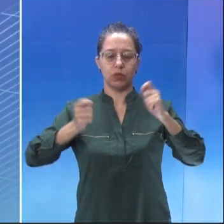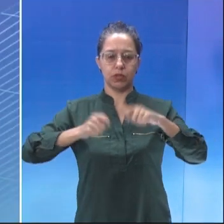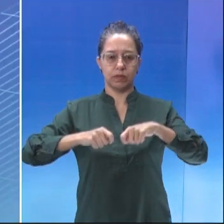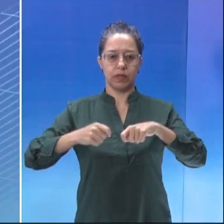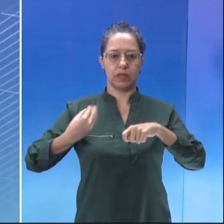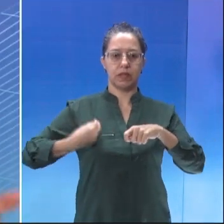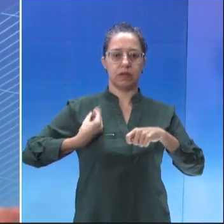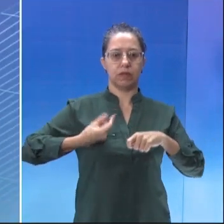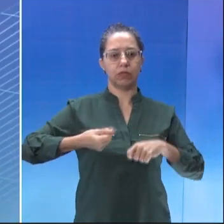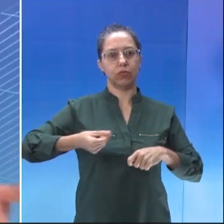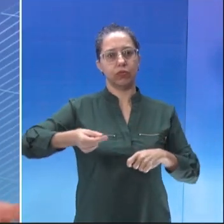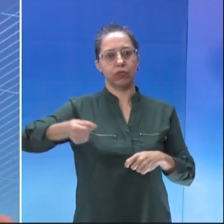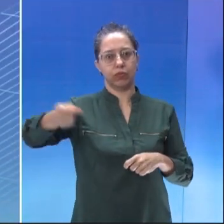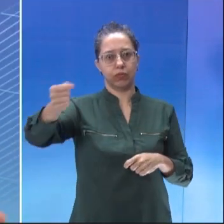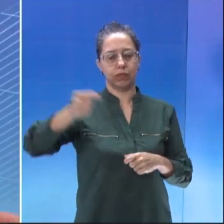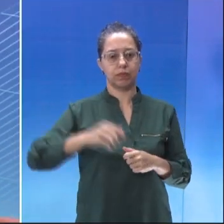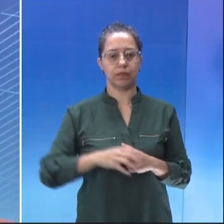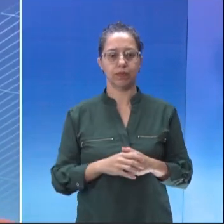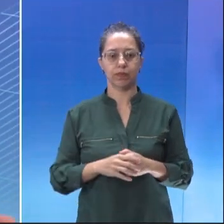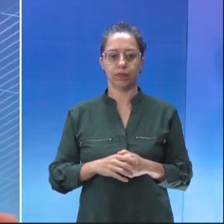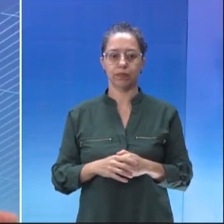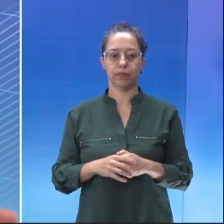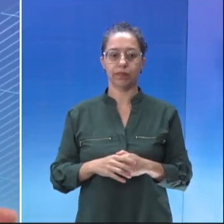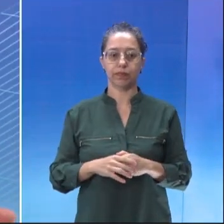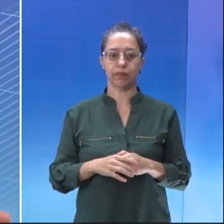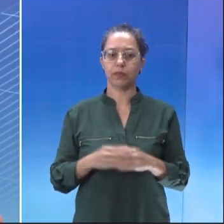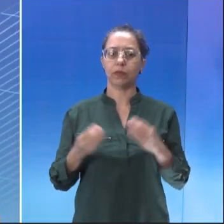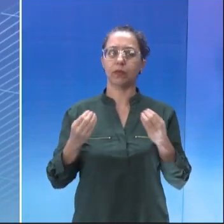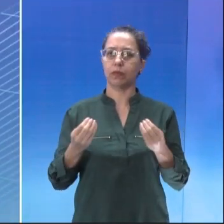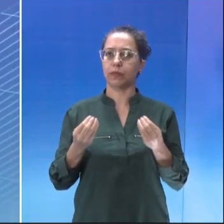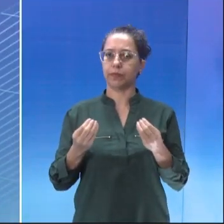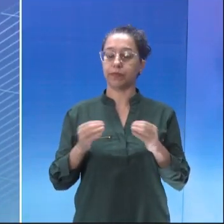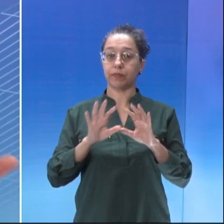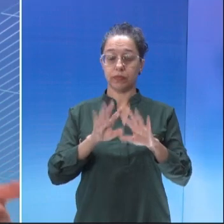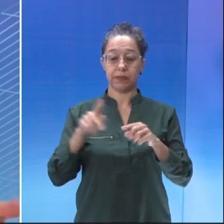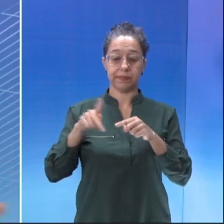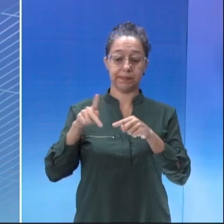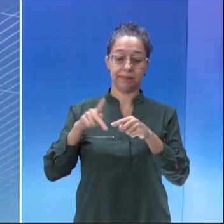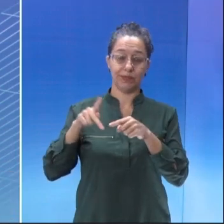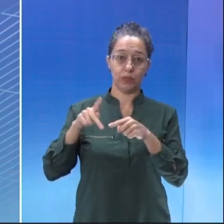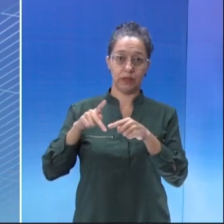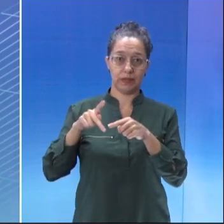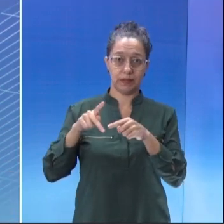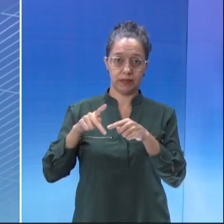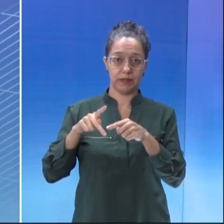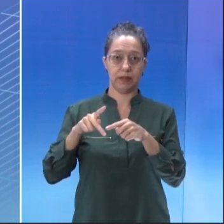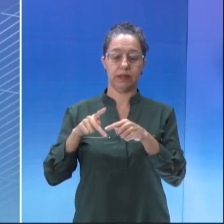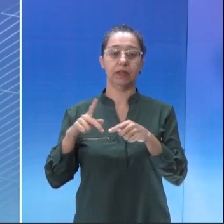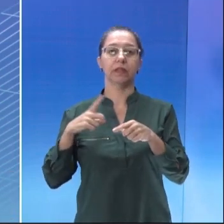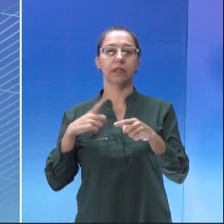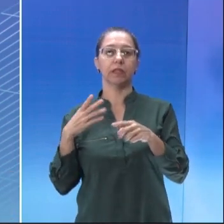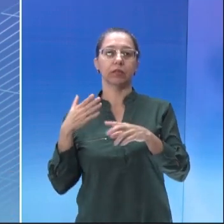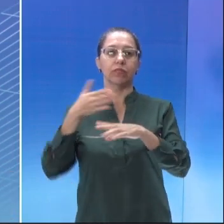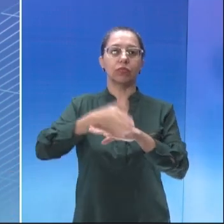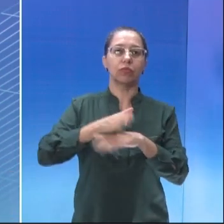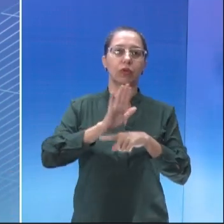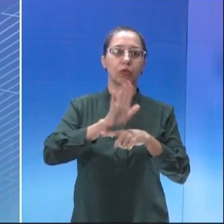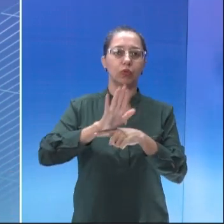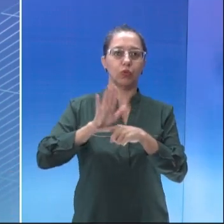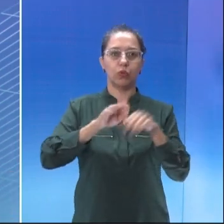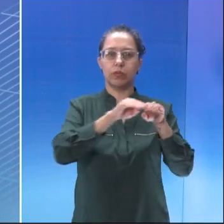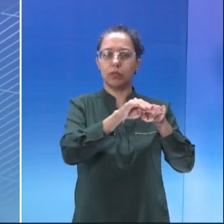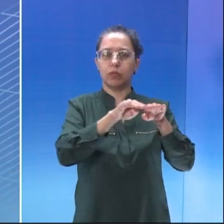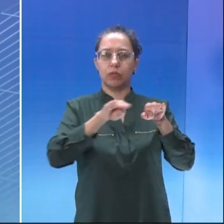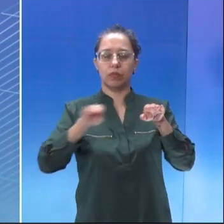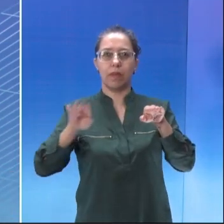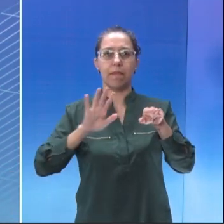Como assim? Manutenção da estabilidade genética. A proteína, ela atua na estabilidade, para que ela possa manter.